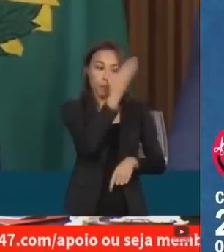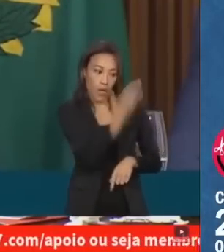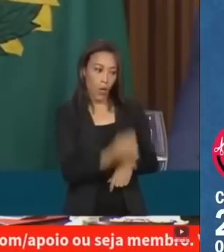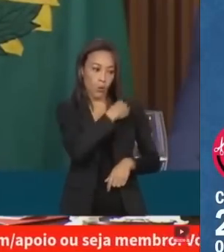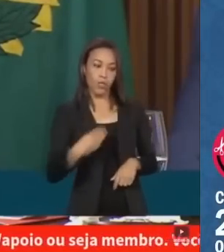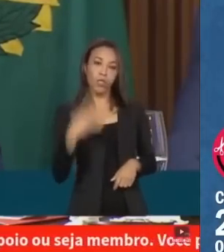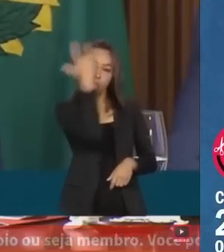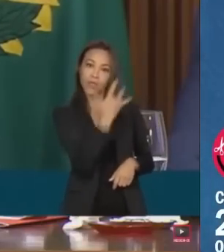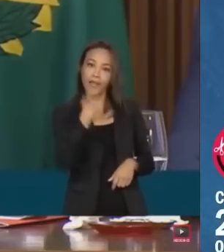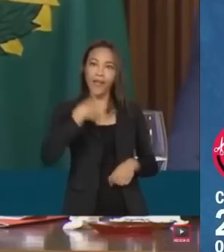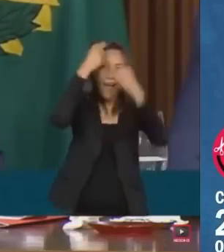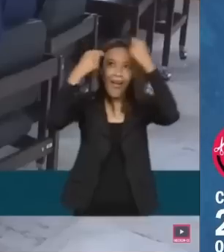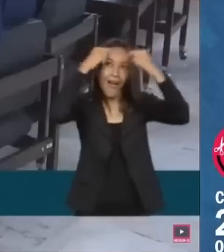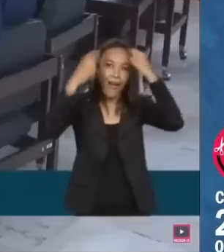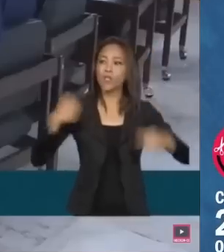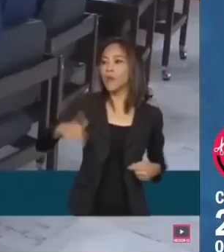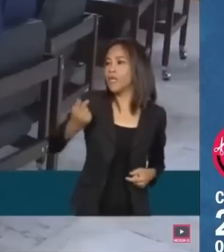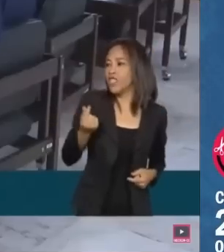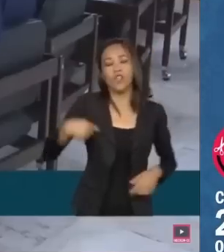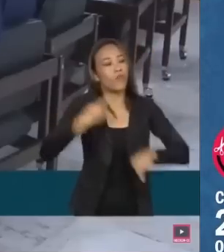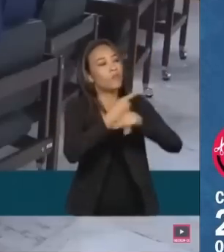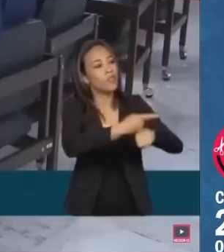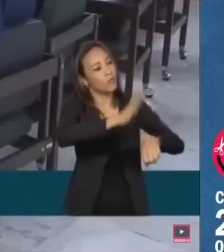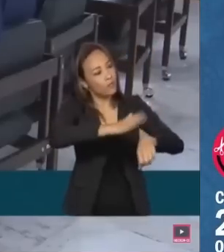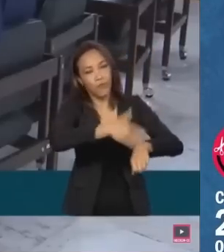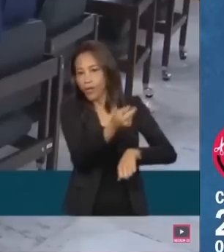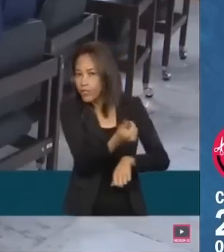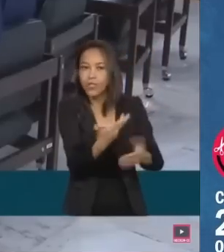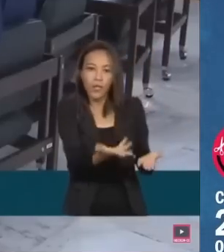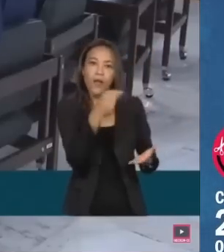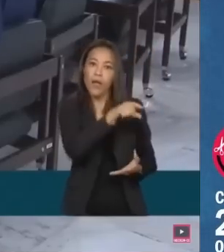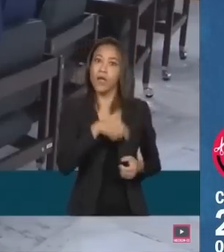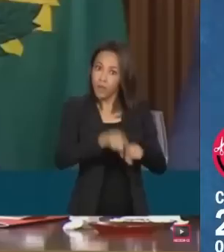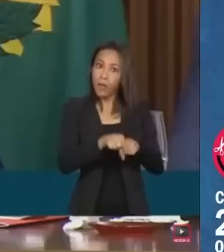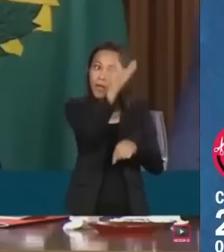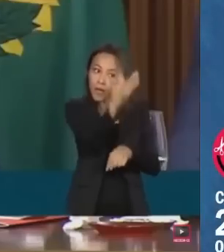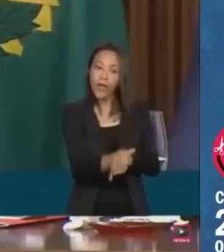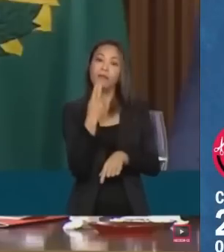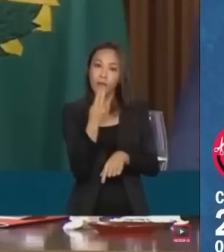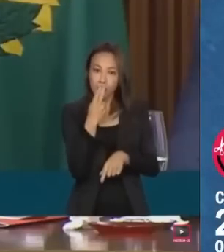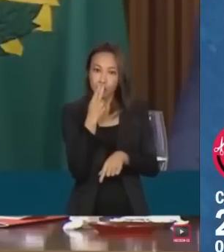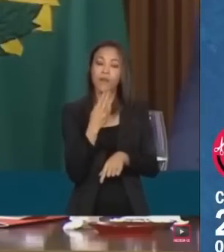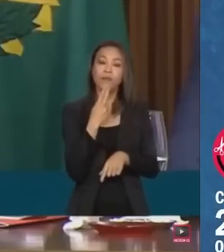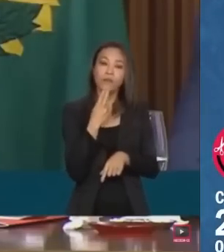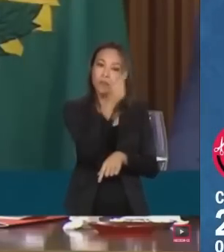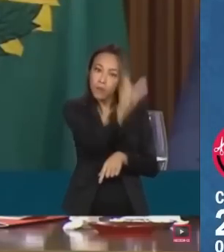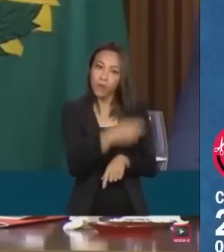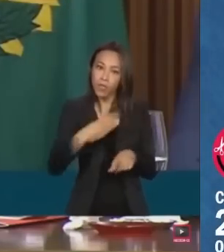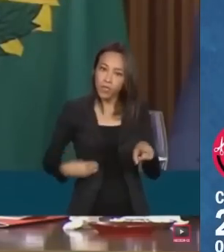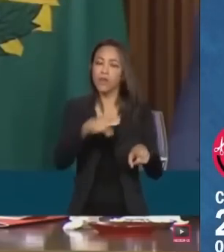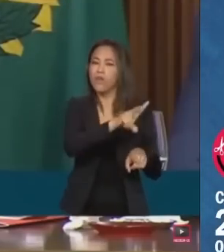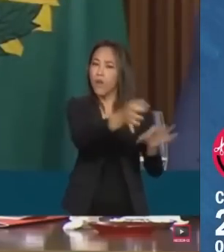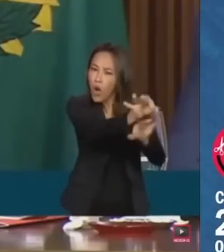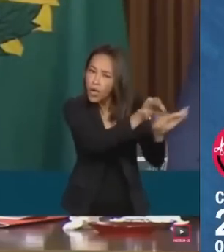porque ele é criativo. Se a gente não tiver dinheiro, a gente vai atrás dele, ele vai ter que arrumar. Ele e a Simone vão sentar na mesa e vão arrumar o dinheiro que nós precisamos para